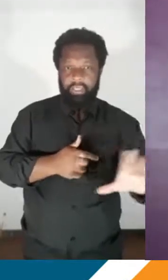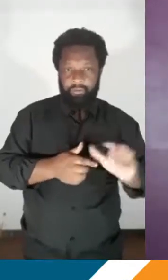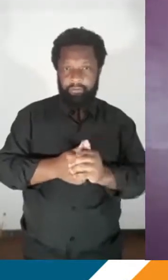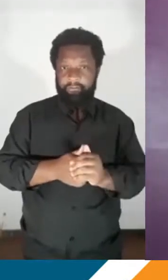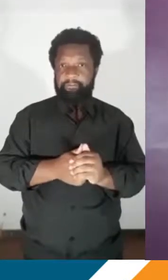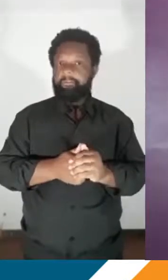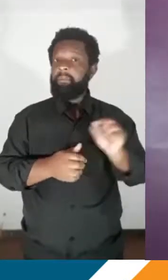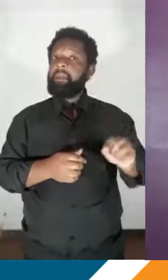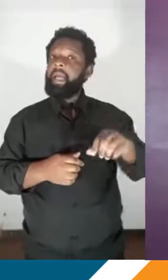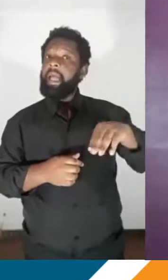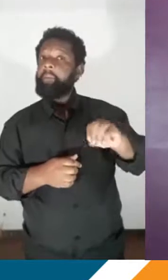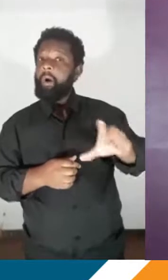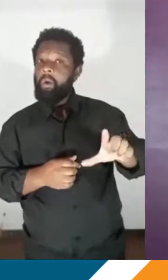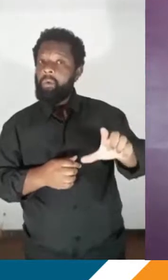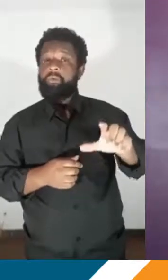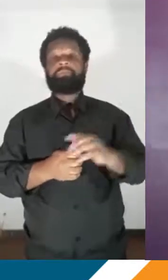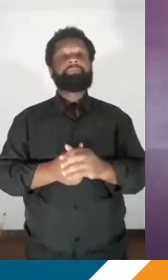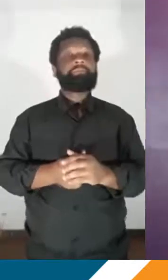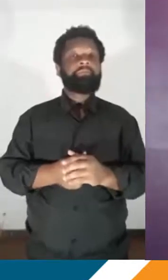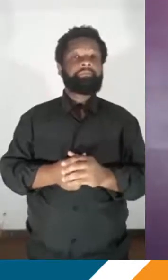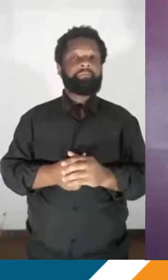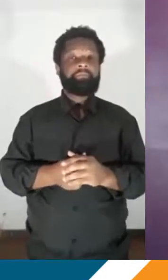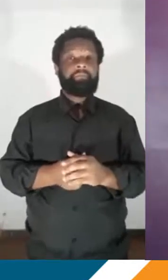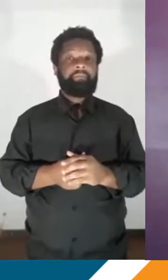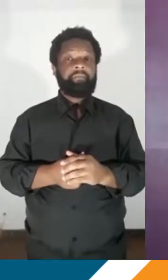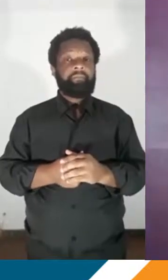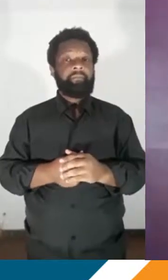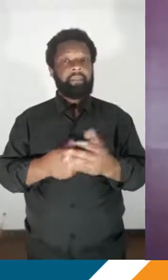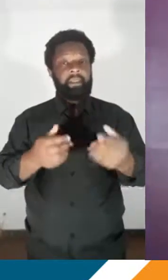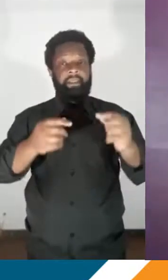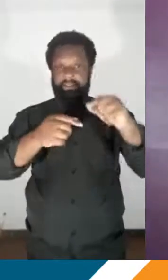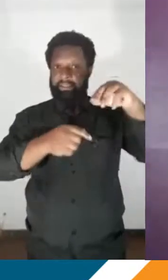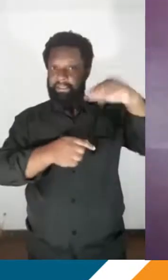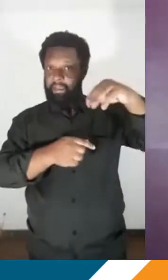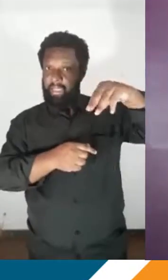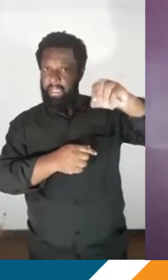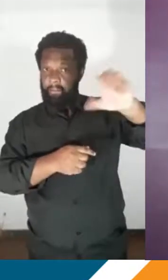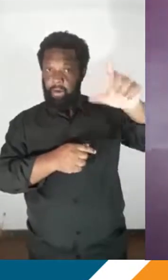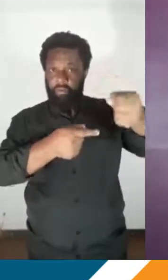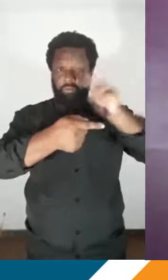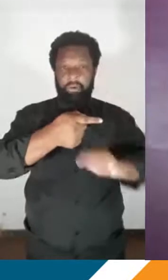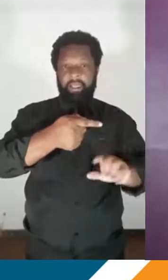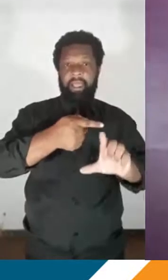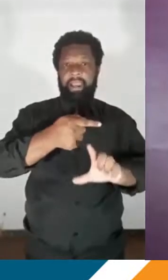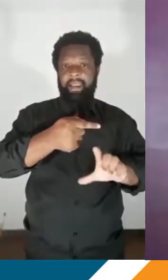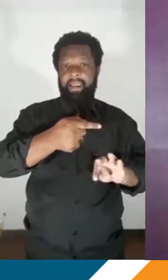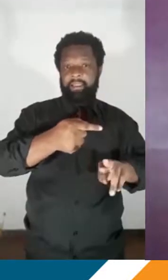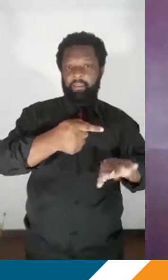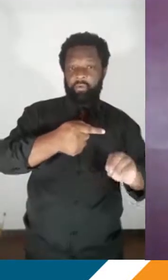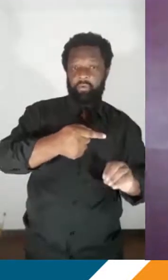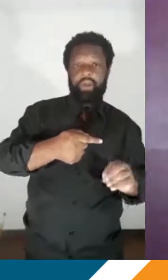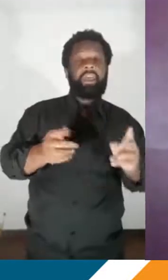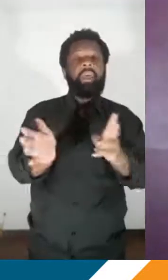0,1 litro. Isso daqui é mol. Cima é mol, de baixo é litro. Essa concentração